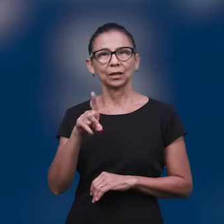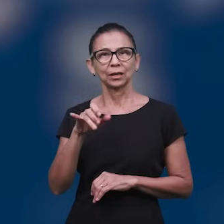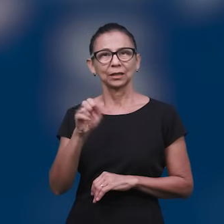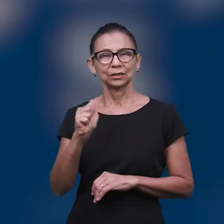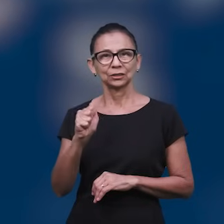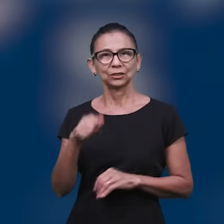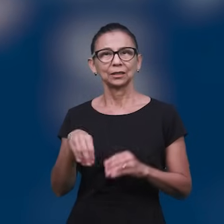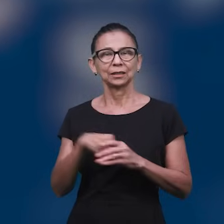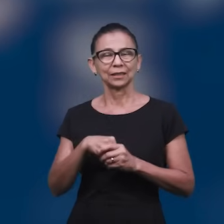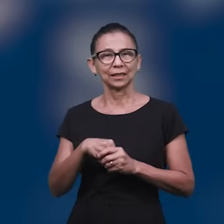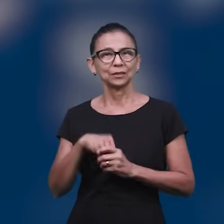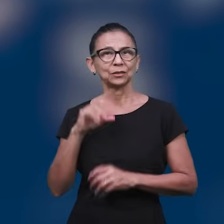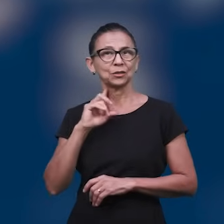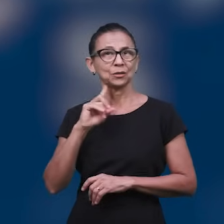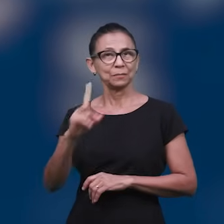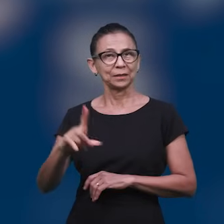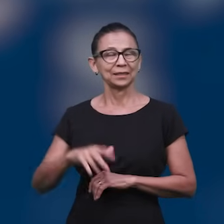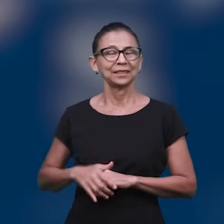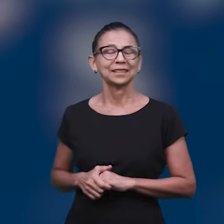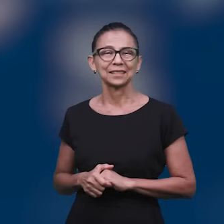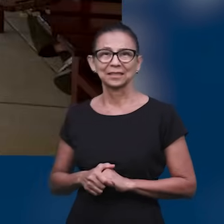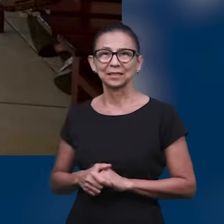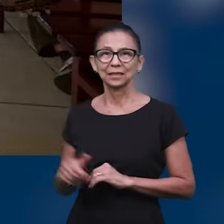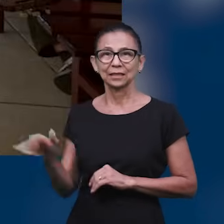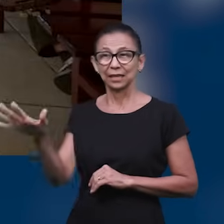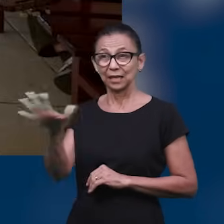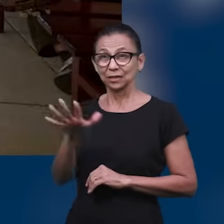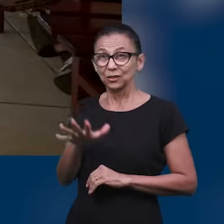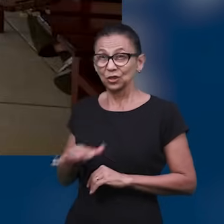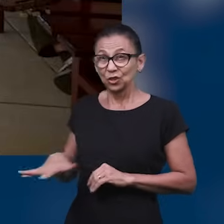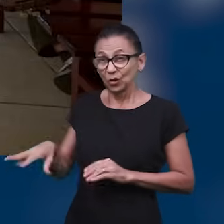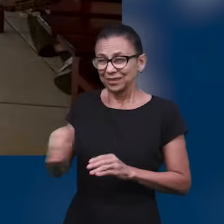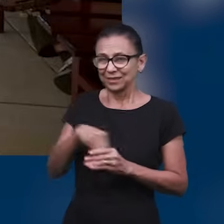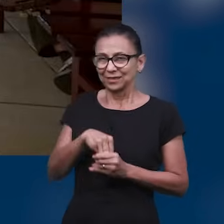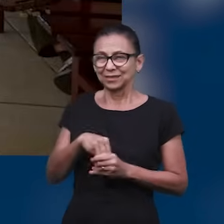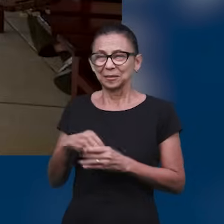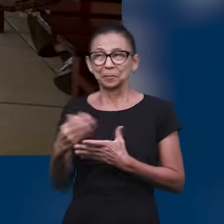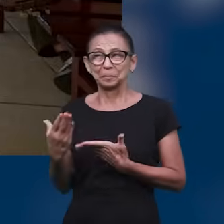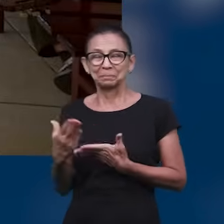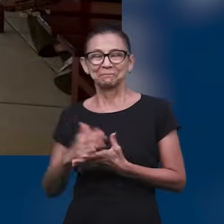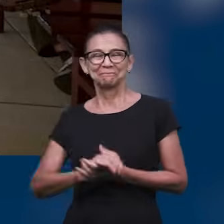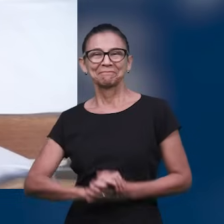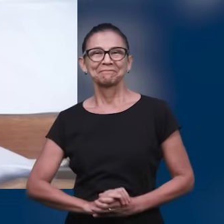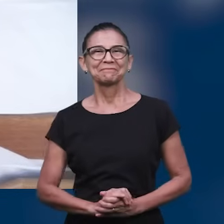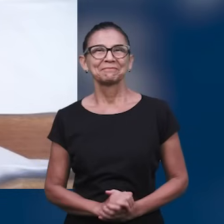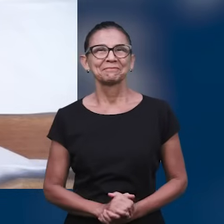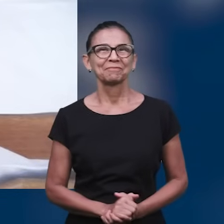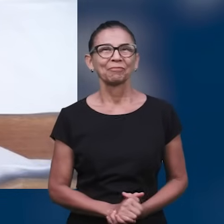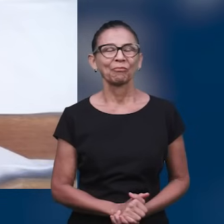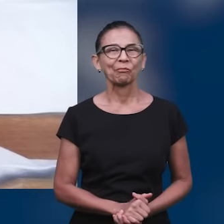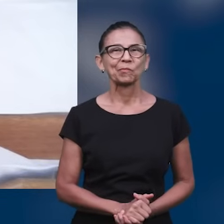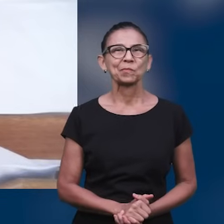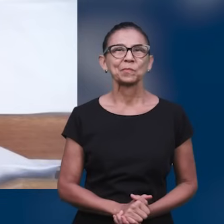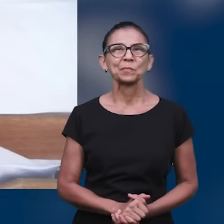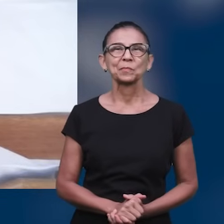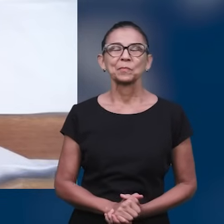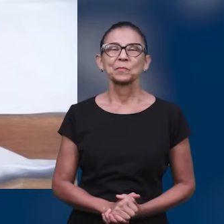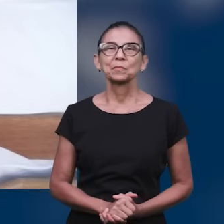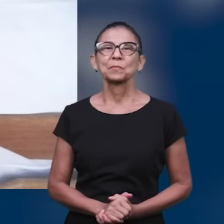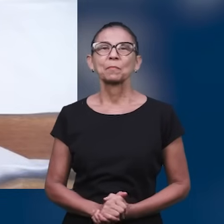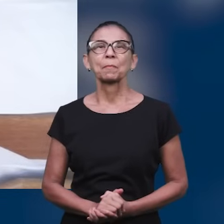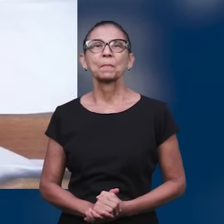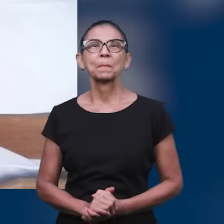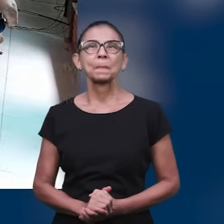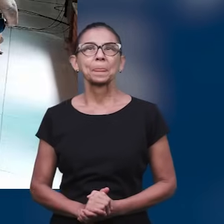Guanhães. Da igreja de São Geraldo da Piedade. Fotos lá da cidade de Nacipe Raidã. Agora do trabalho lá em Divino